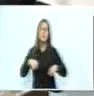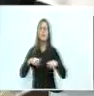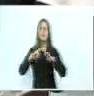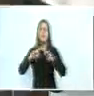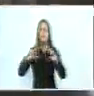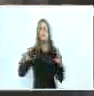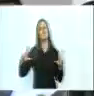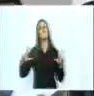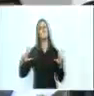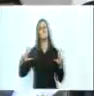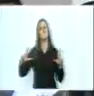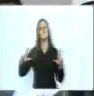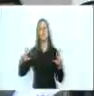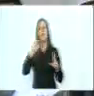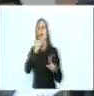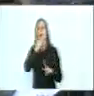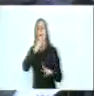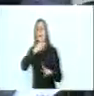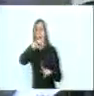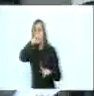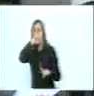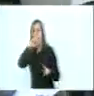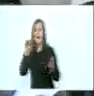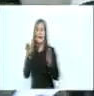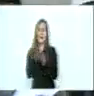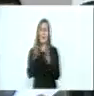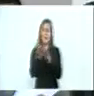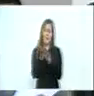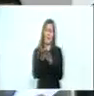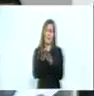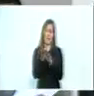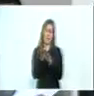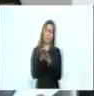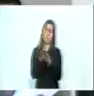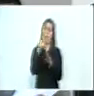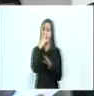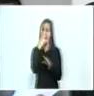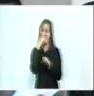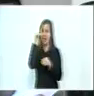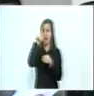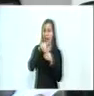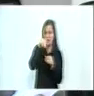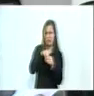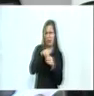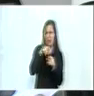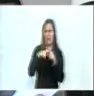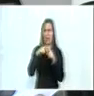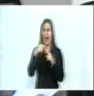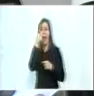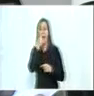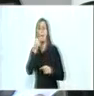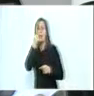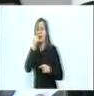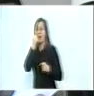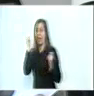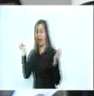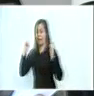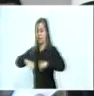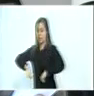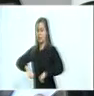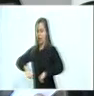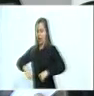ao passo que a paternidade é uma eleição, ou seja, a mulher é vocacionada a ter